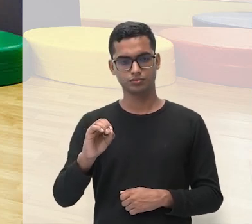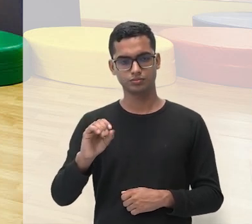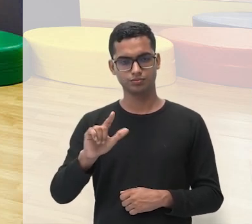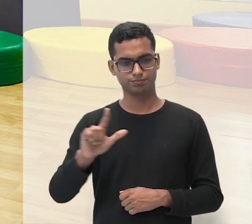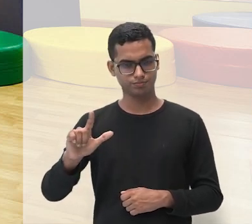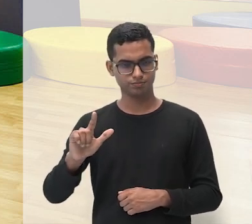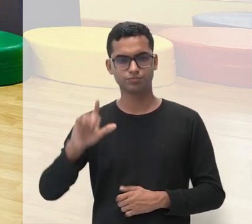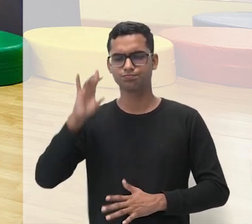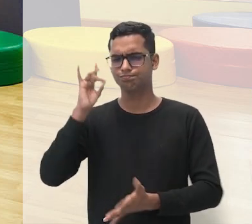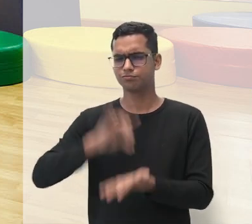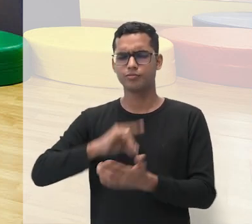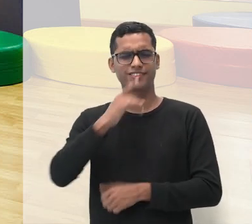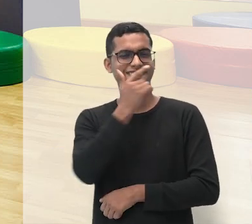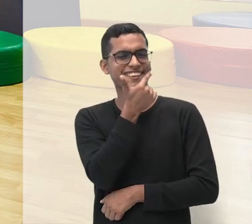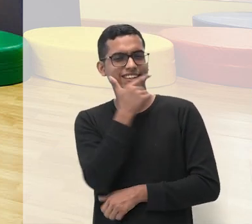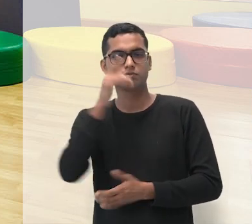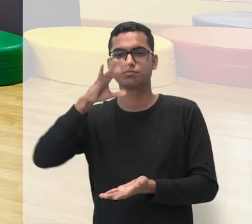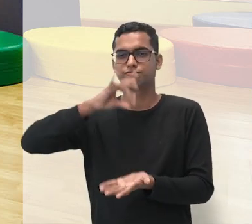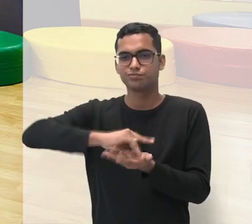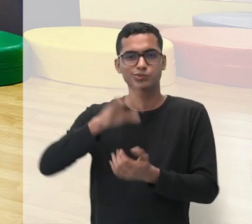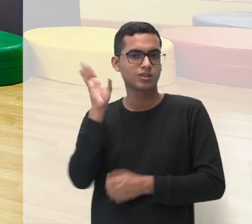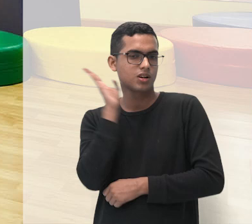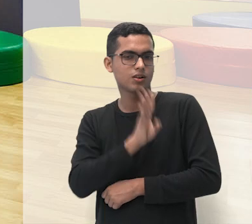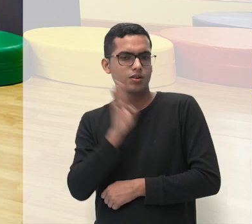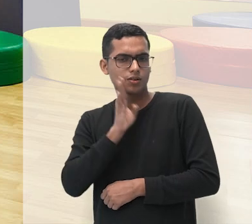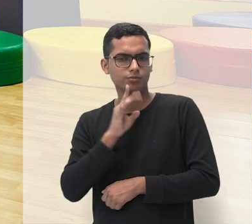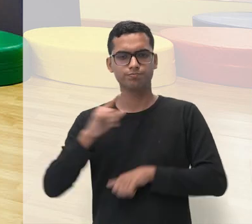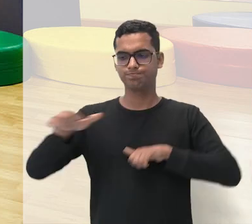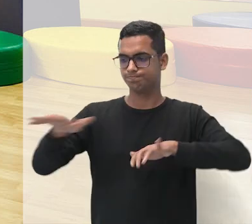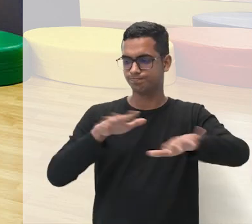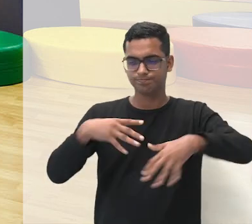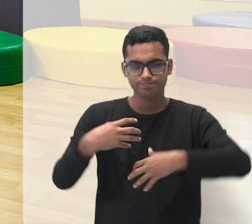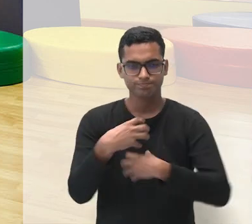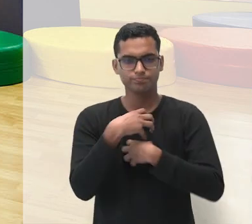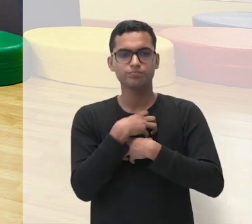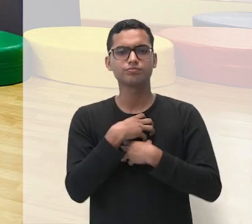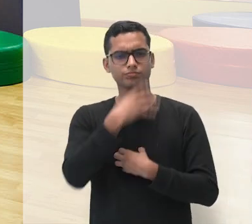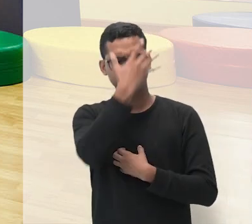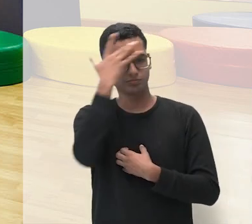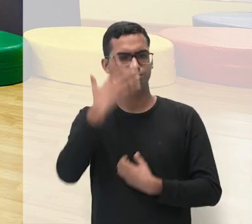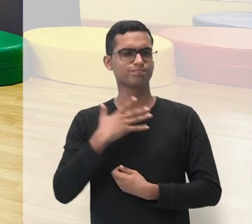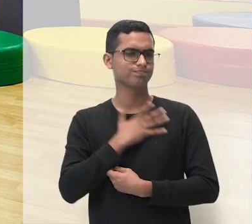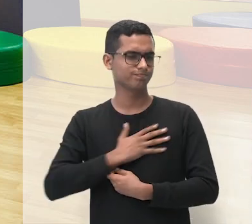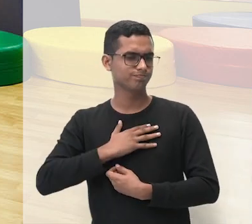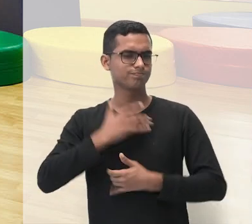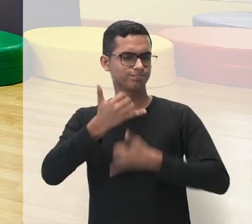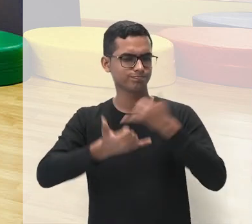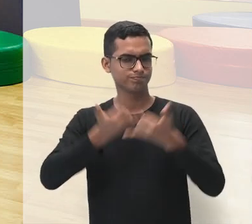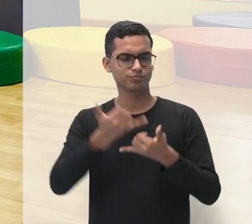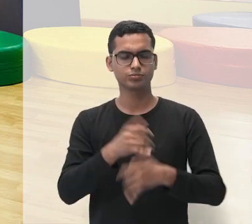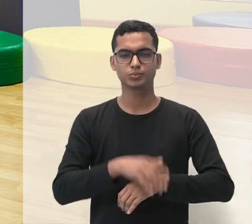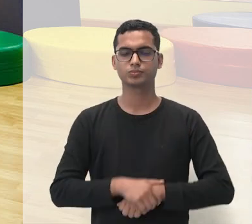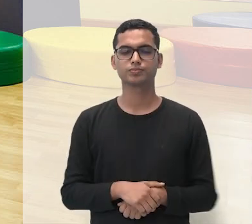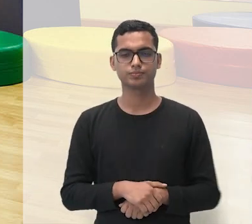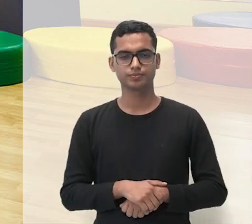jogo super divertido que agita a galera e todo mundo gosta de participar.